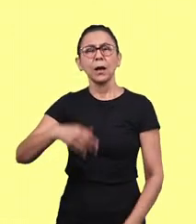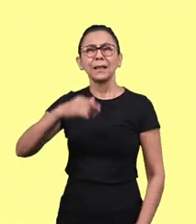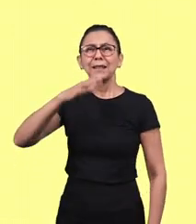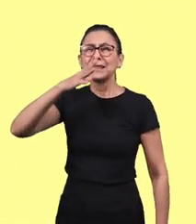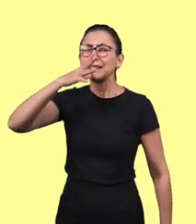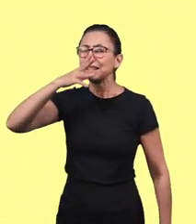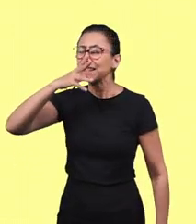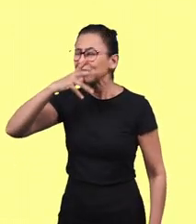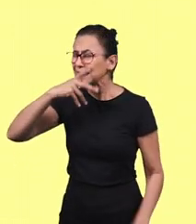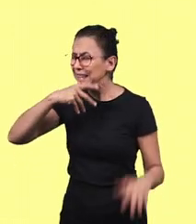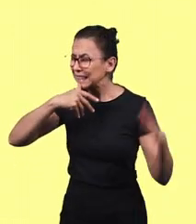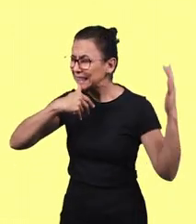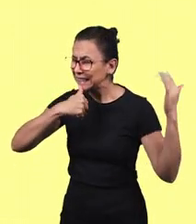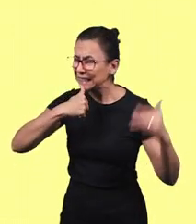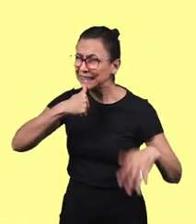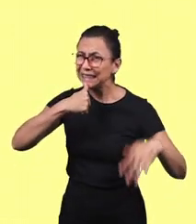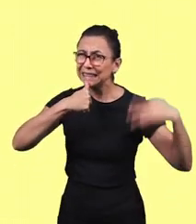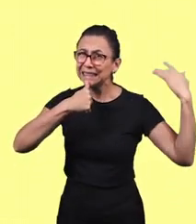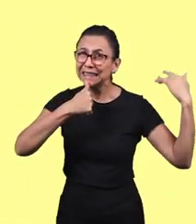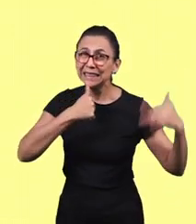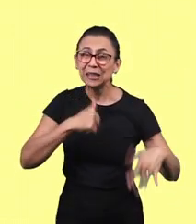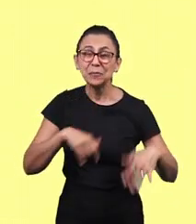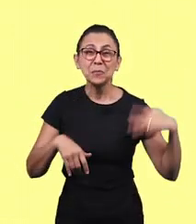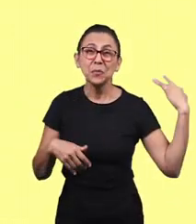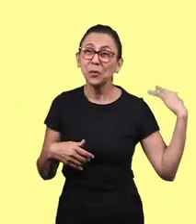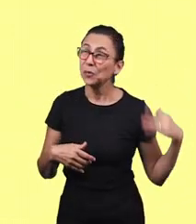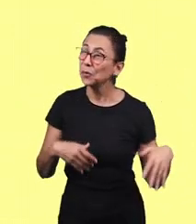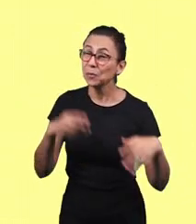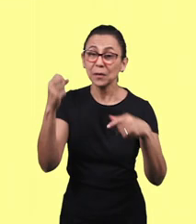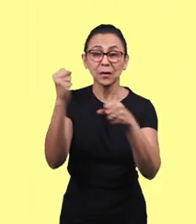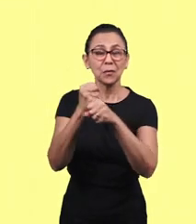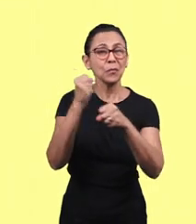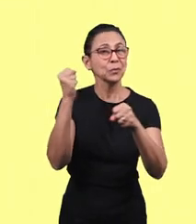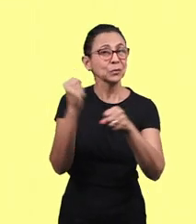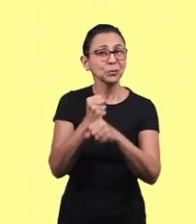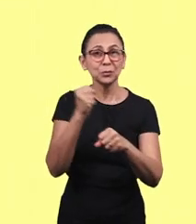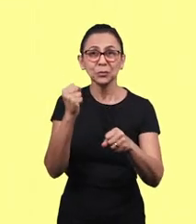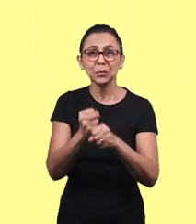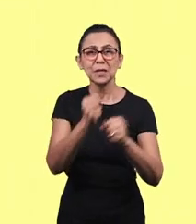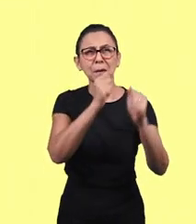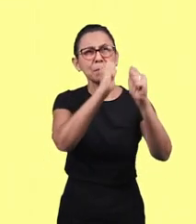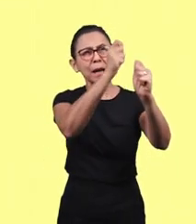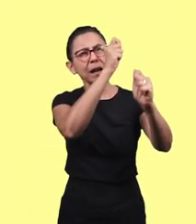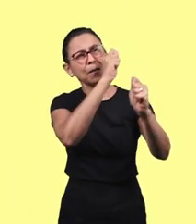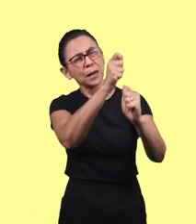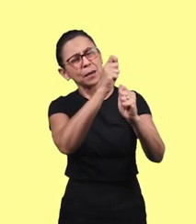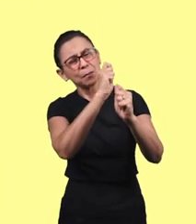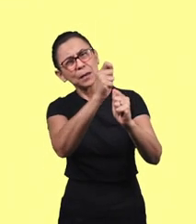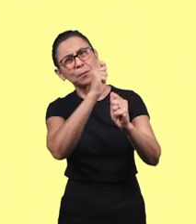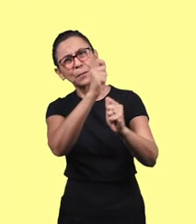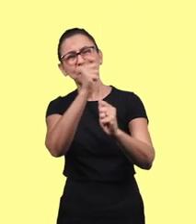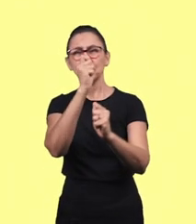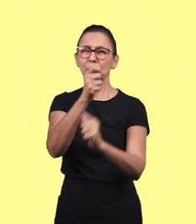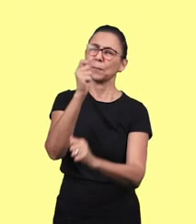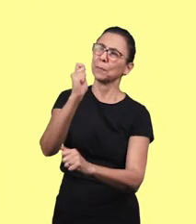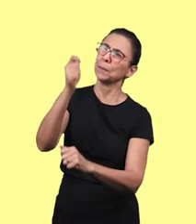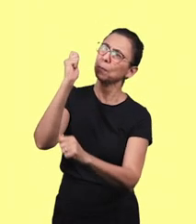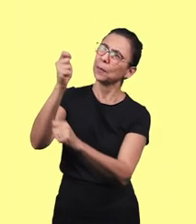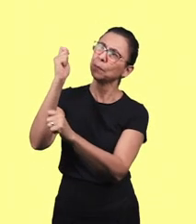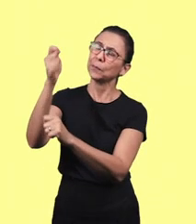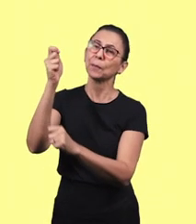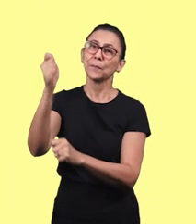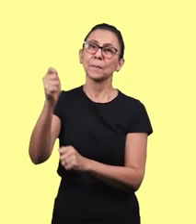Levou muito tempo para construir aquela arca, mas Noé não desistiu, porque Noé tinha